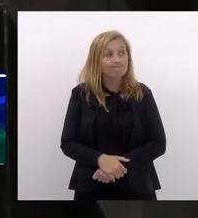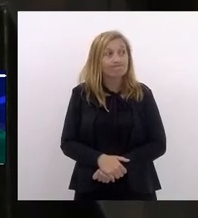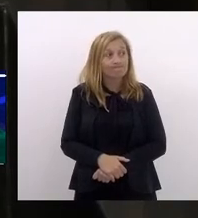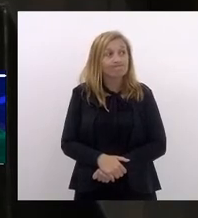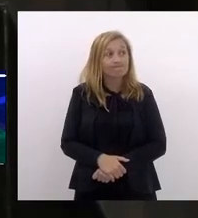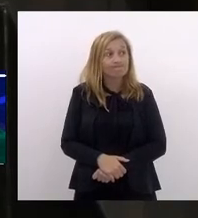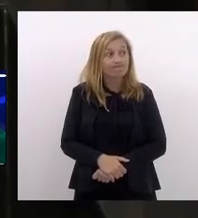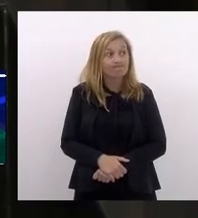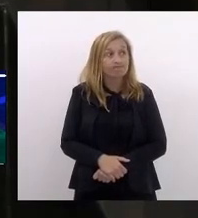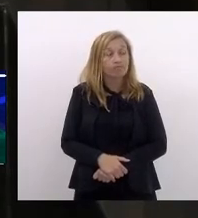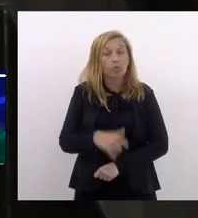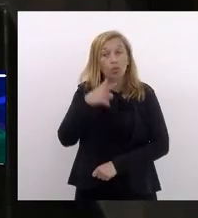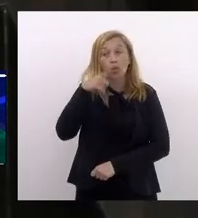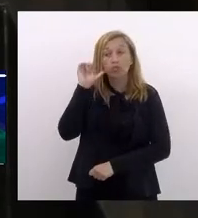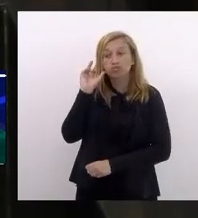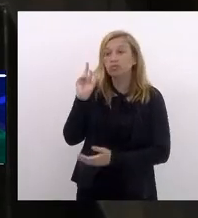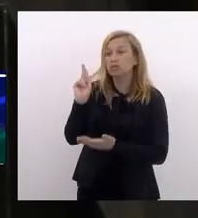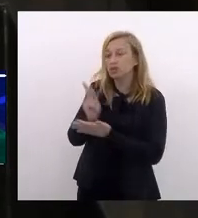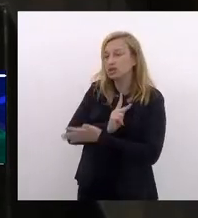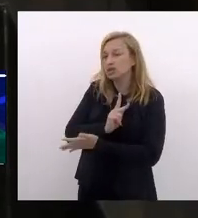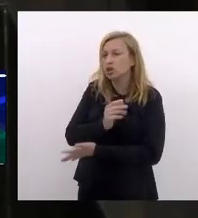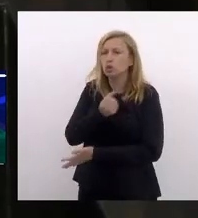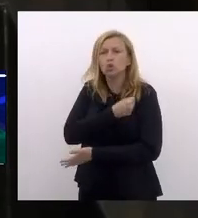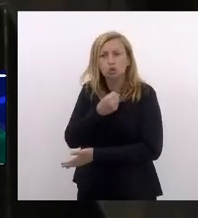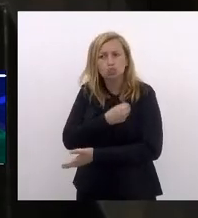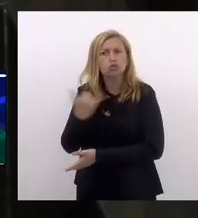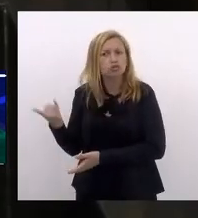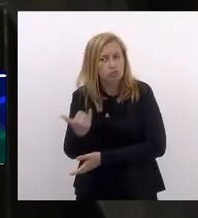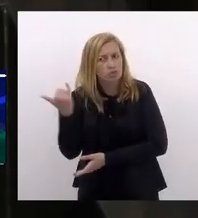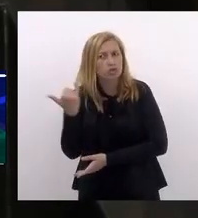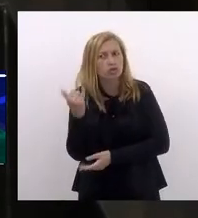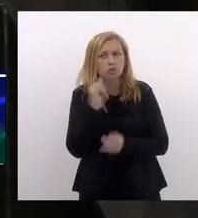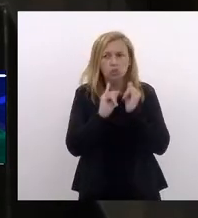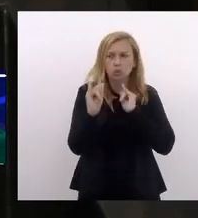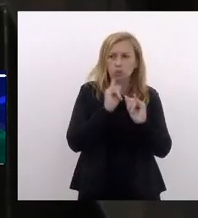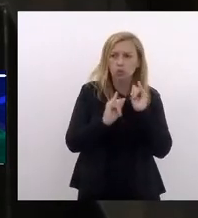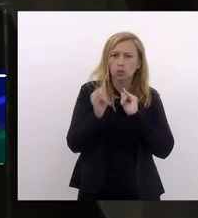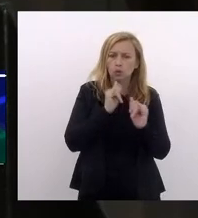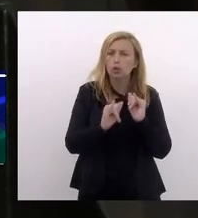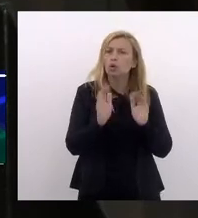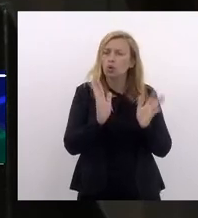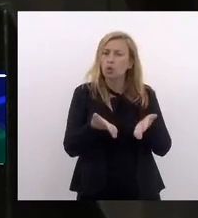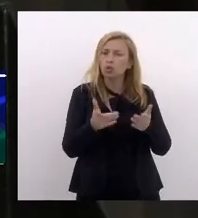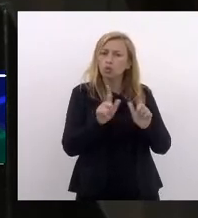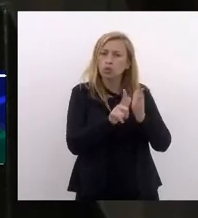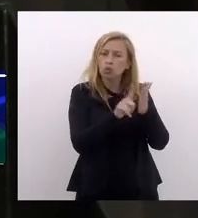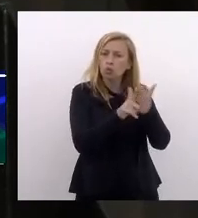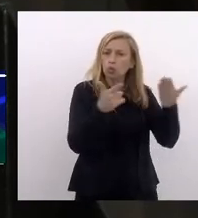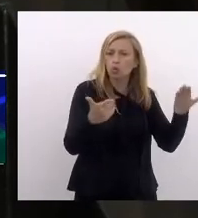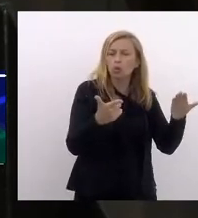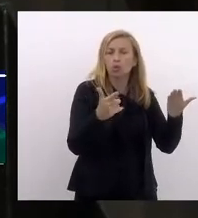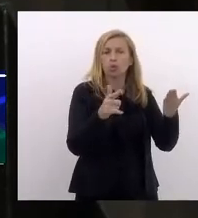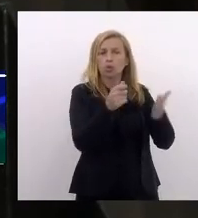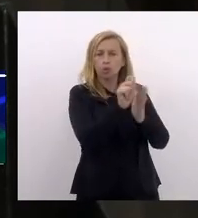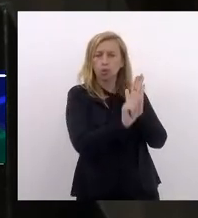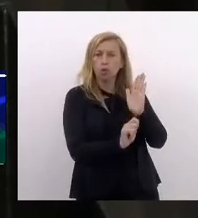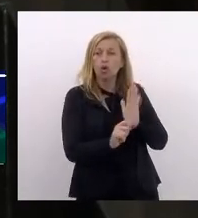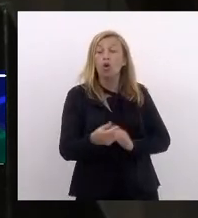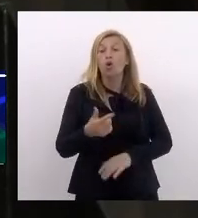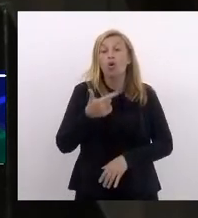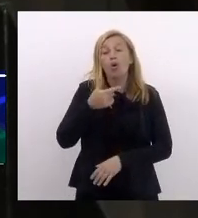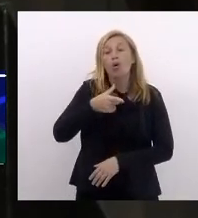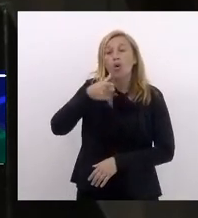um ato relevante ontem, e com dados importantes que foram divulgados hoje pela imprensa a partir de um relatório. Ontem,